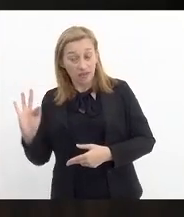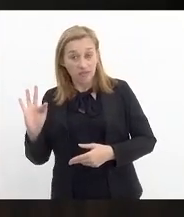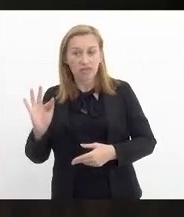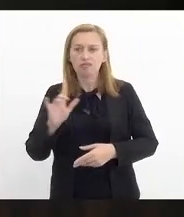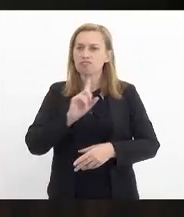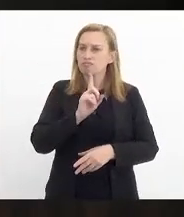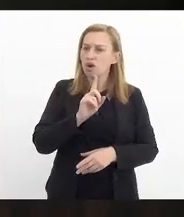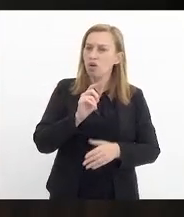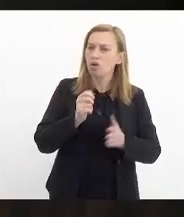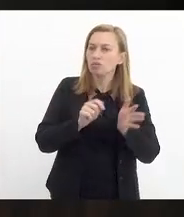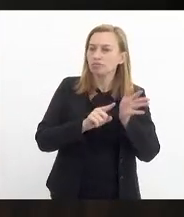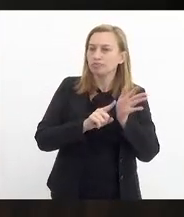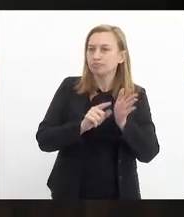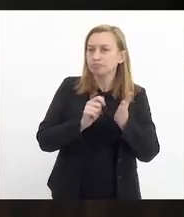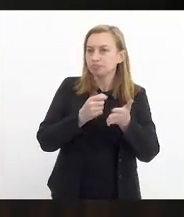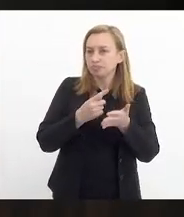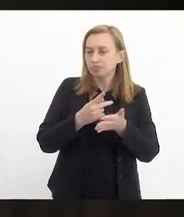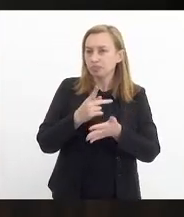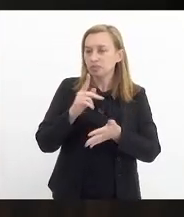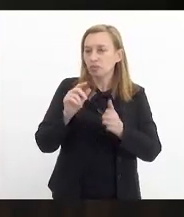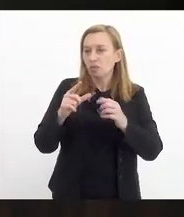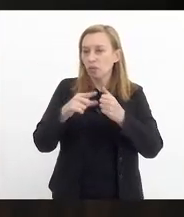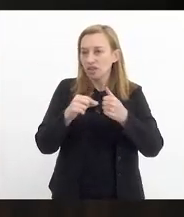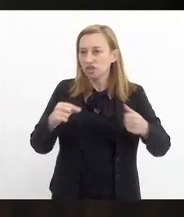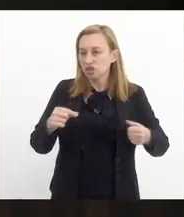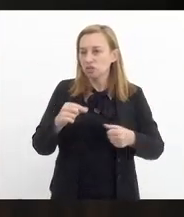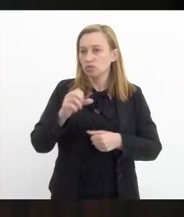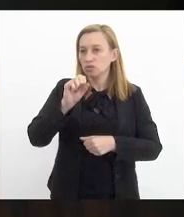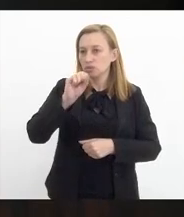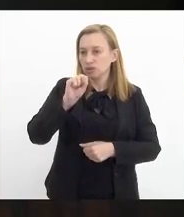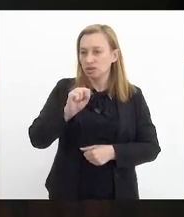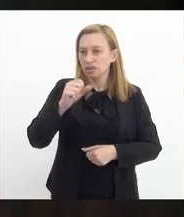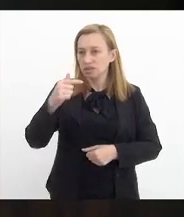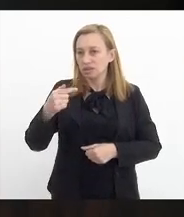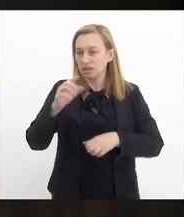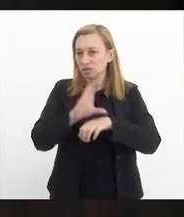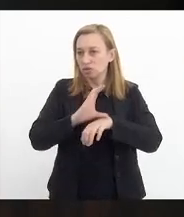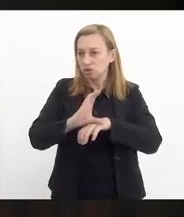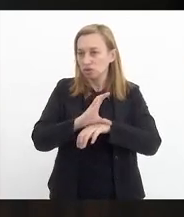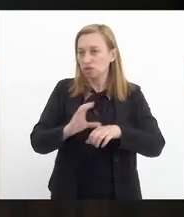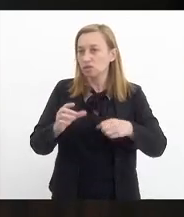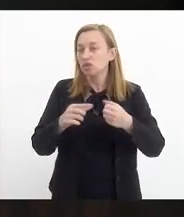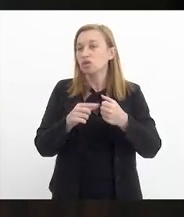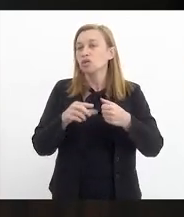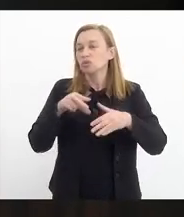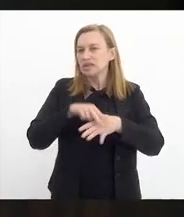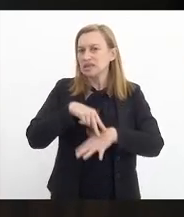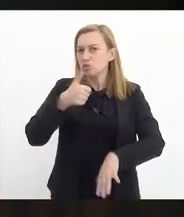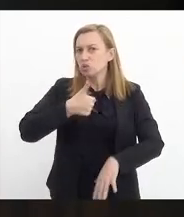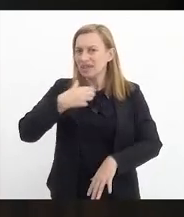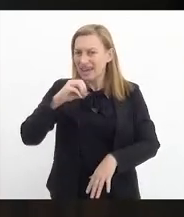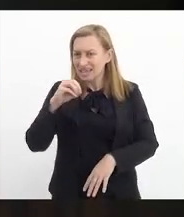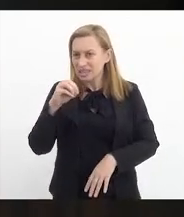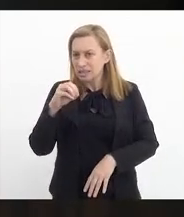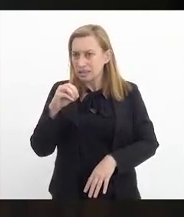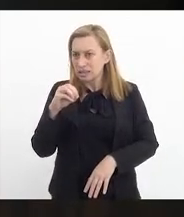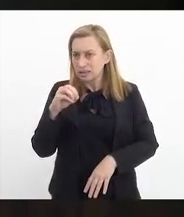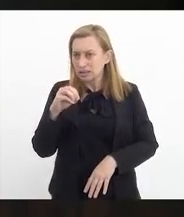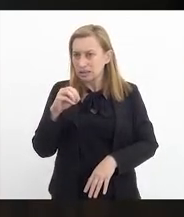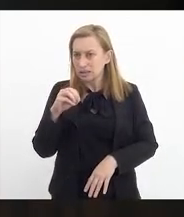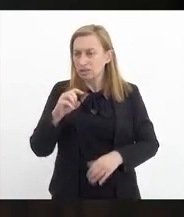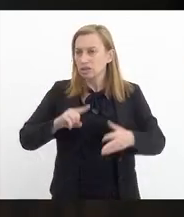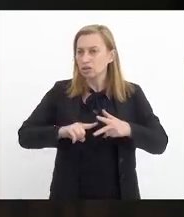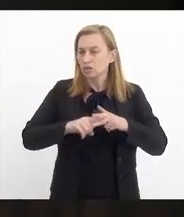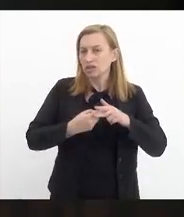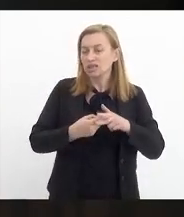nem o artigo 37 da Constituição. O Luiz Paulo, eu mandei para o Luiz. O inciso 10, que a correção